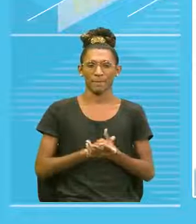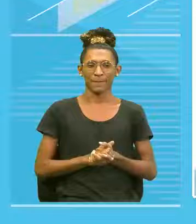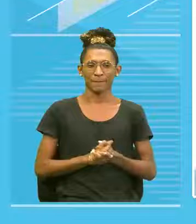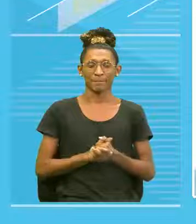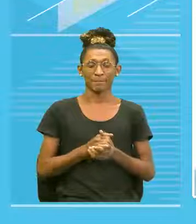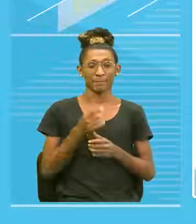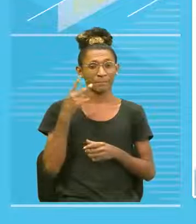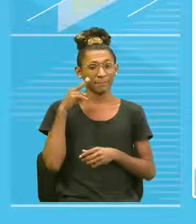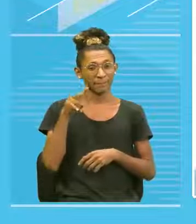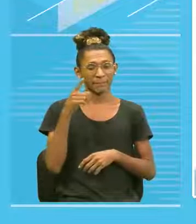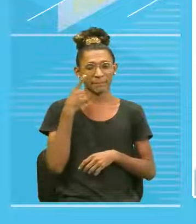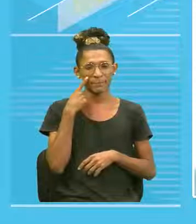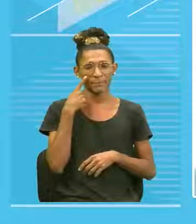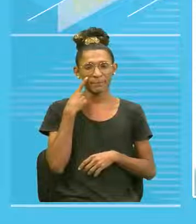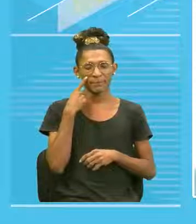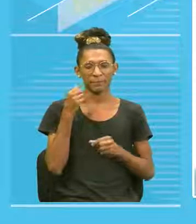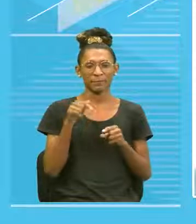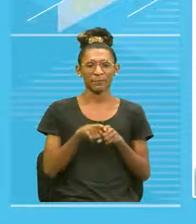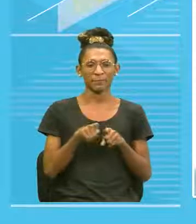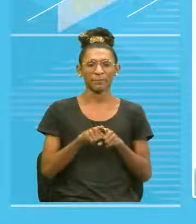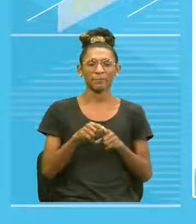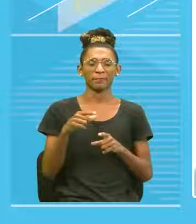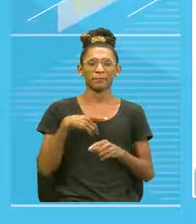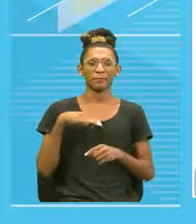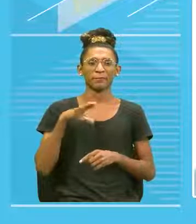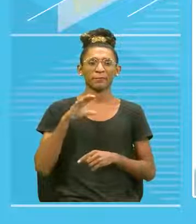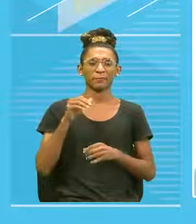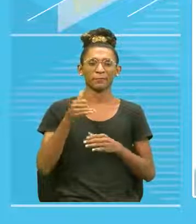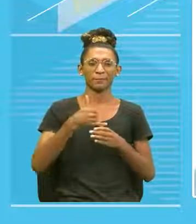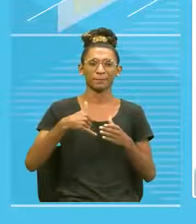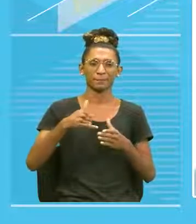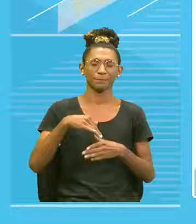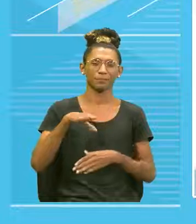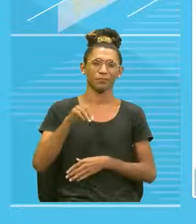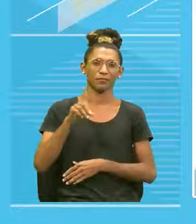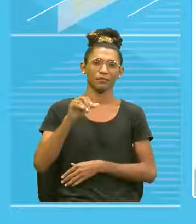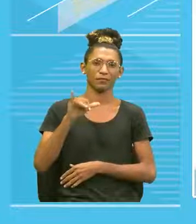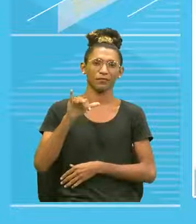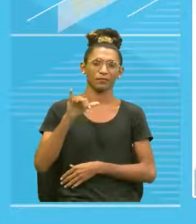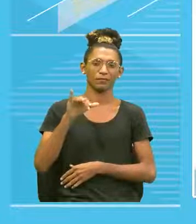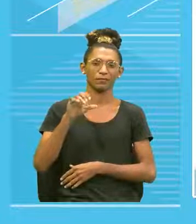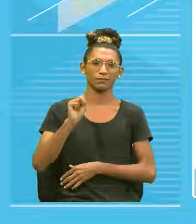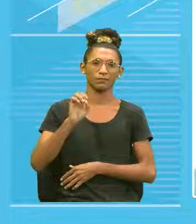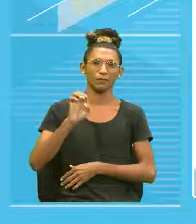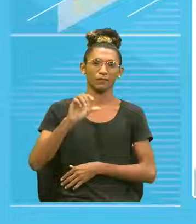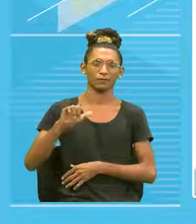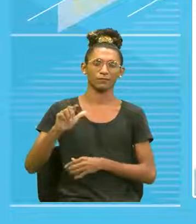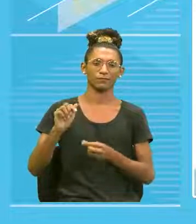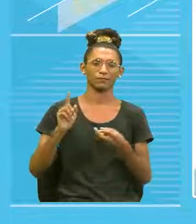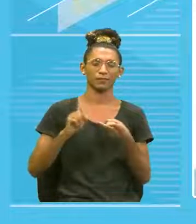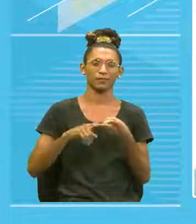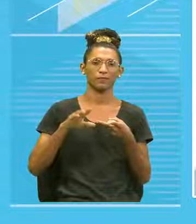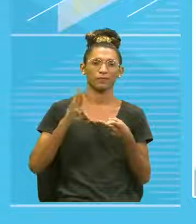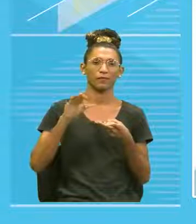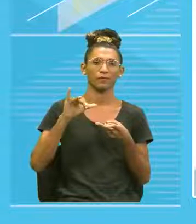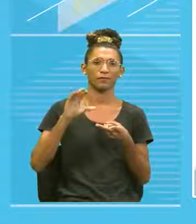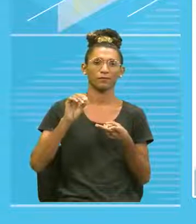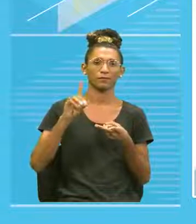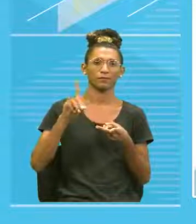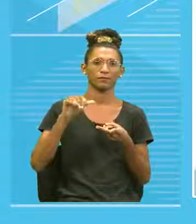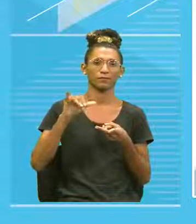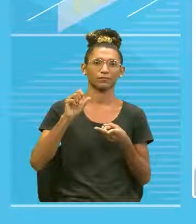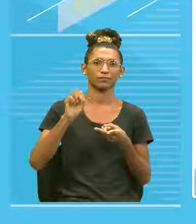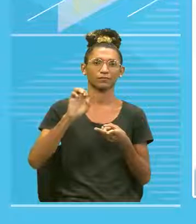e olha só óleo diesel o biodiesel